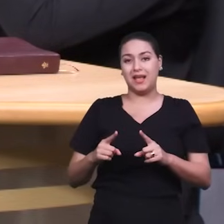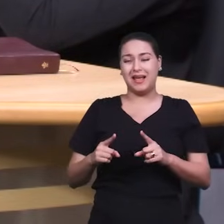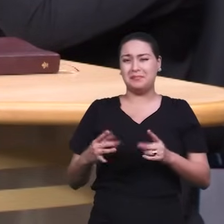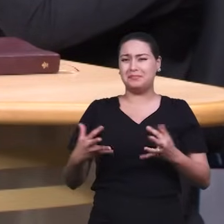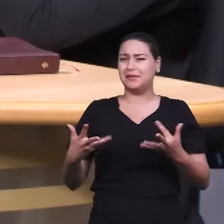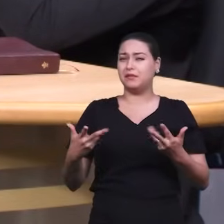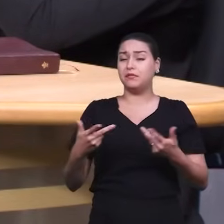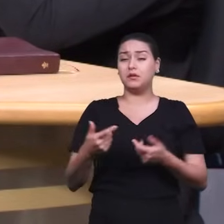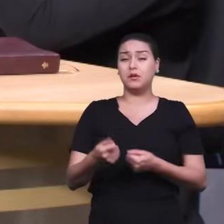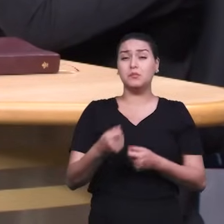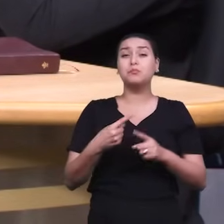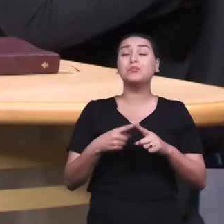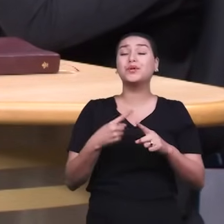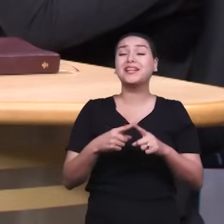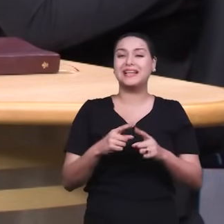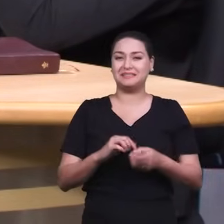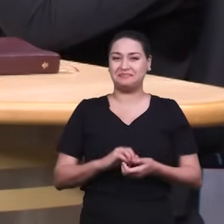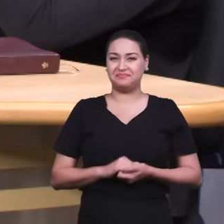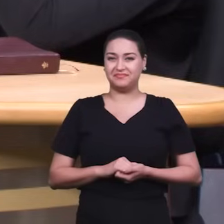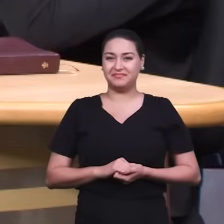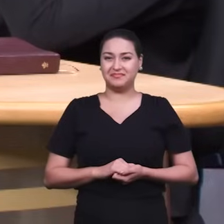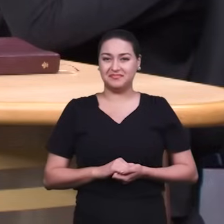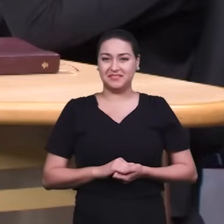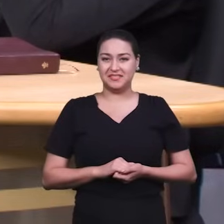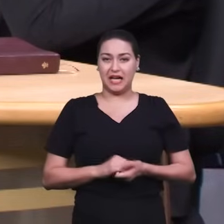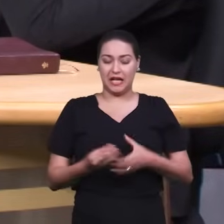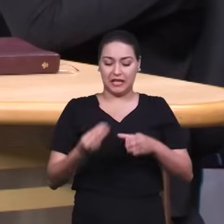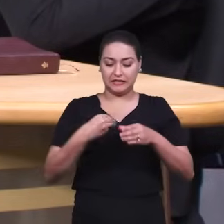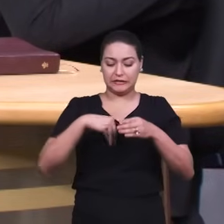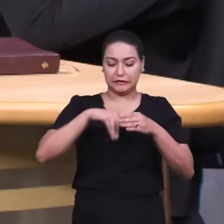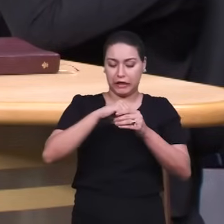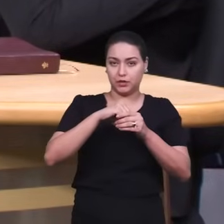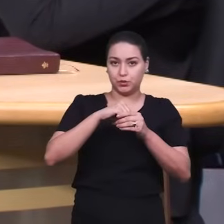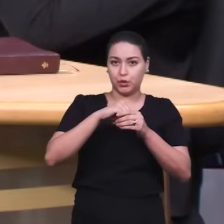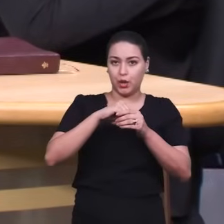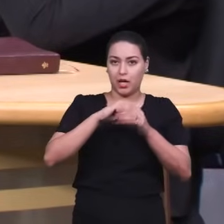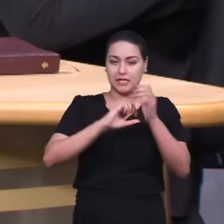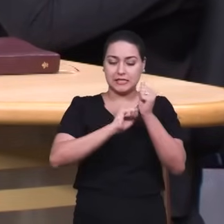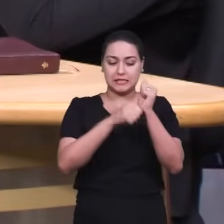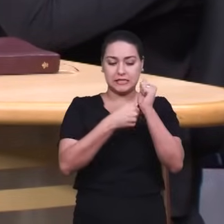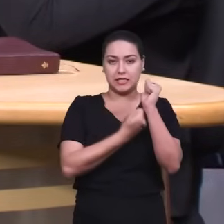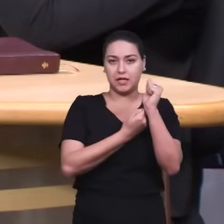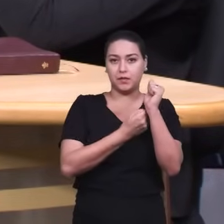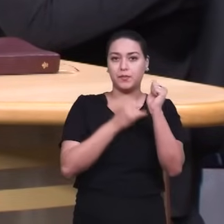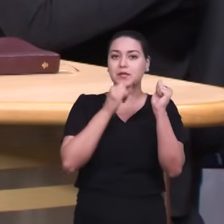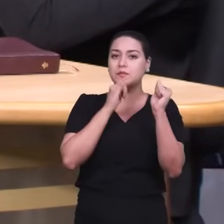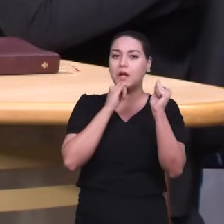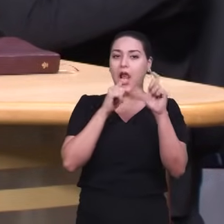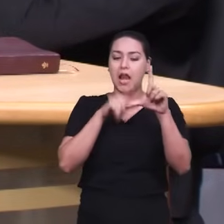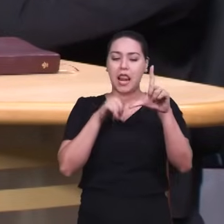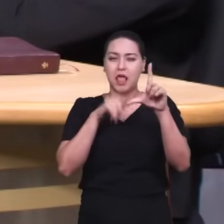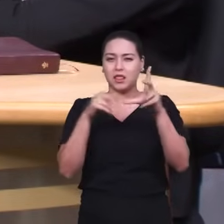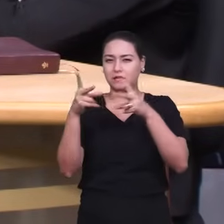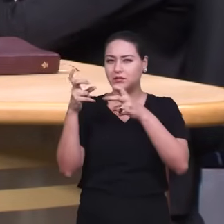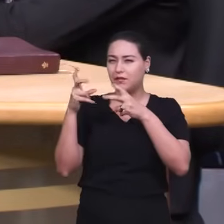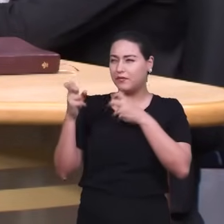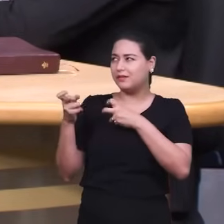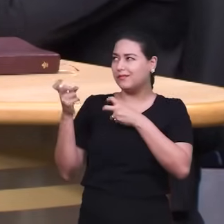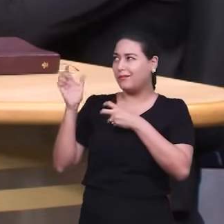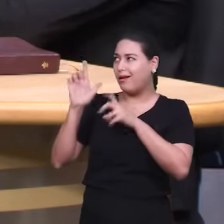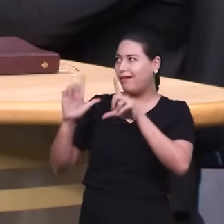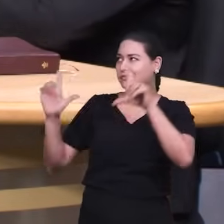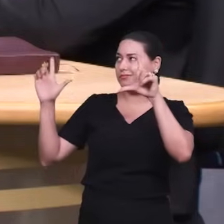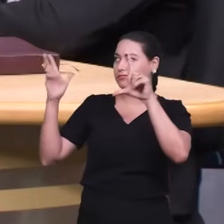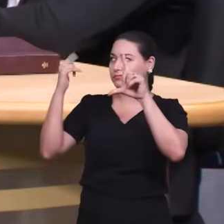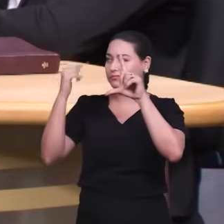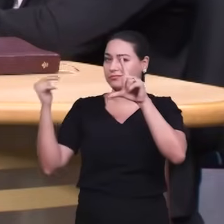essa molécula, ela é extraordinária, por quê? Porque ela contém códigos. Então, todas essas letrinhas